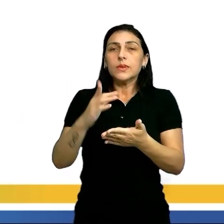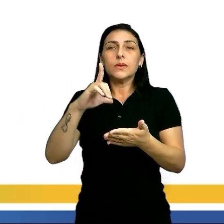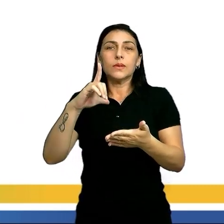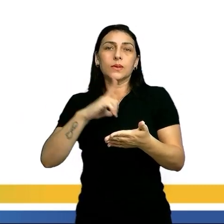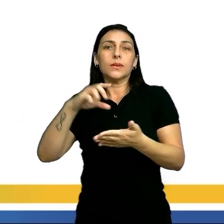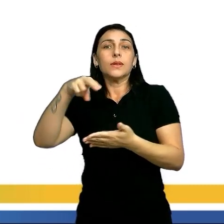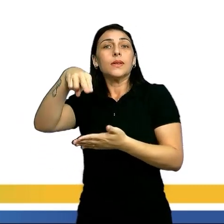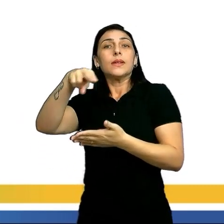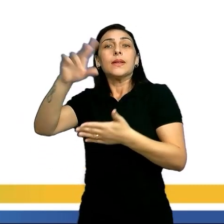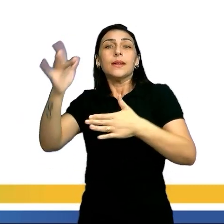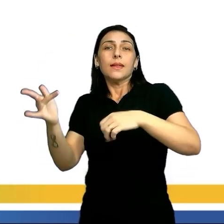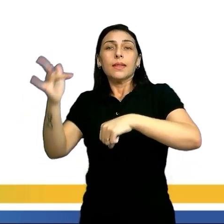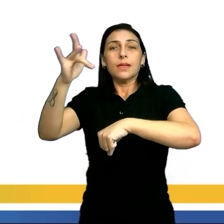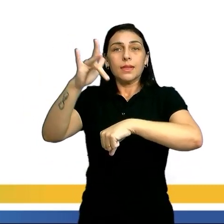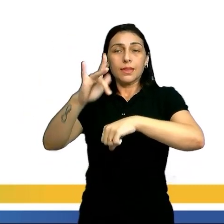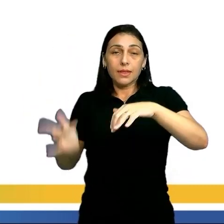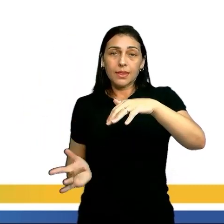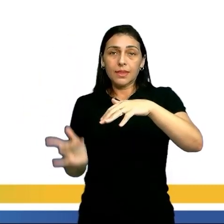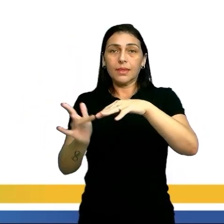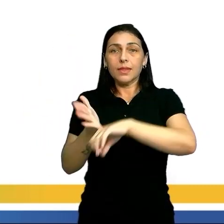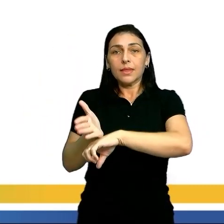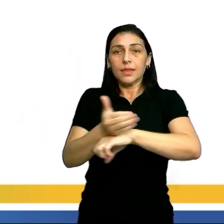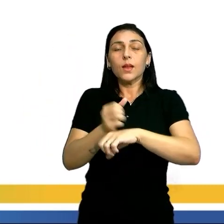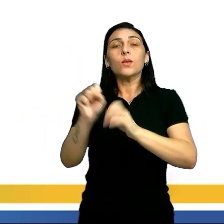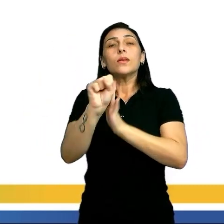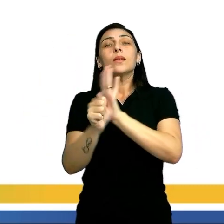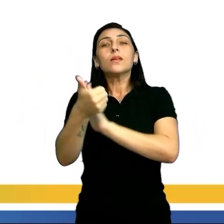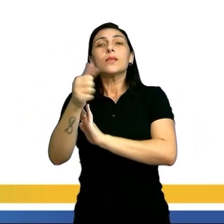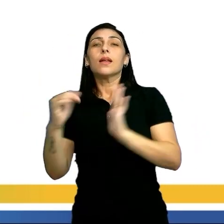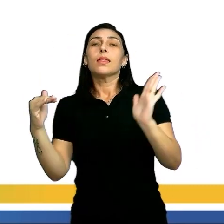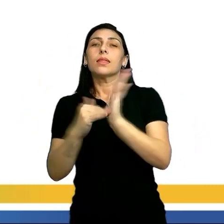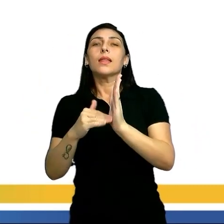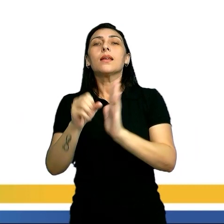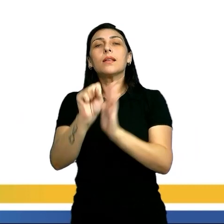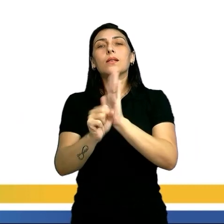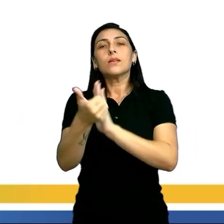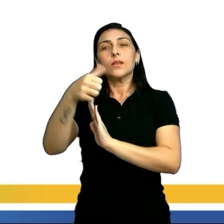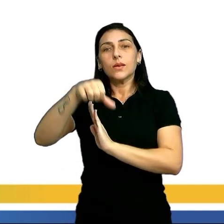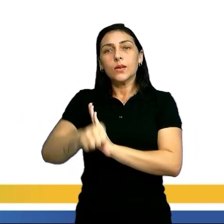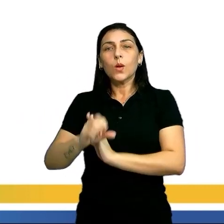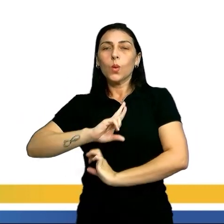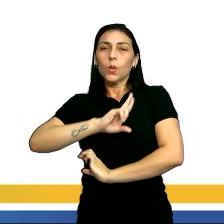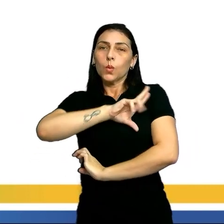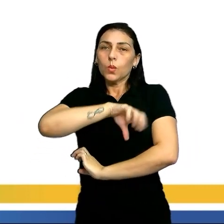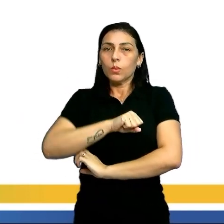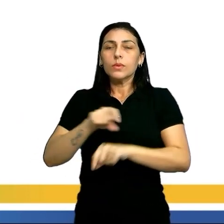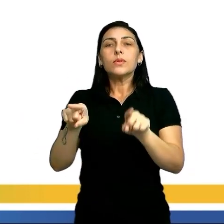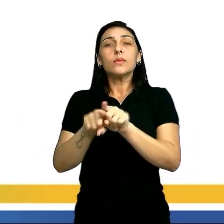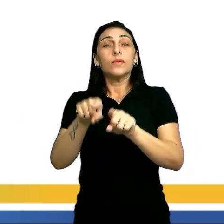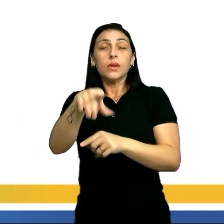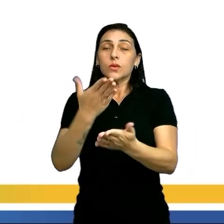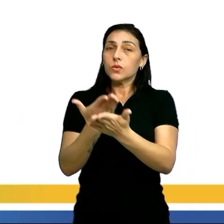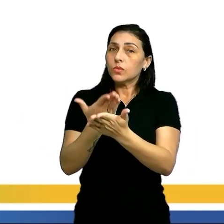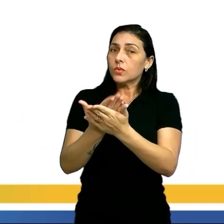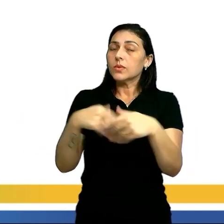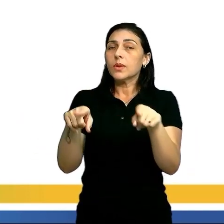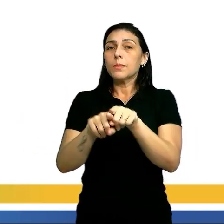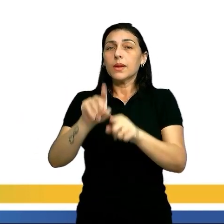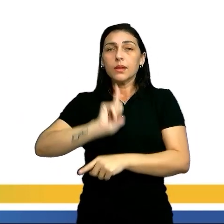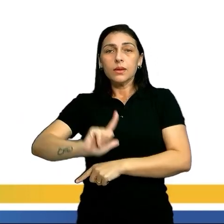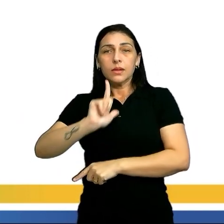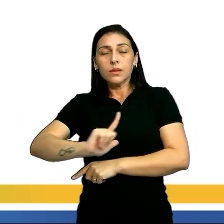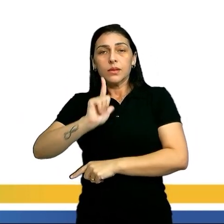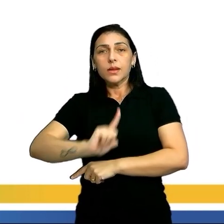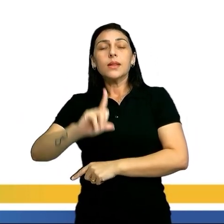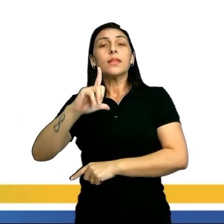o neoclassicismo, do século XVIII a século XIX, o romantismo, que você estuda muito na